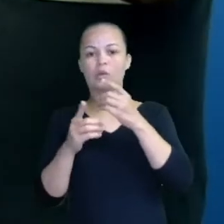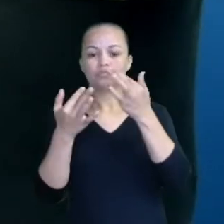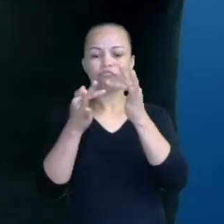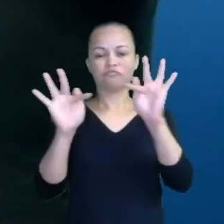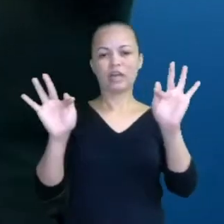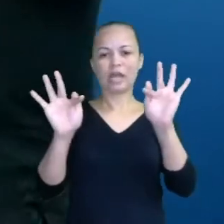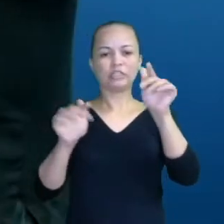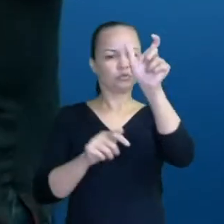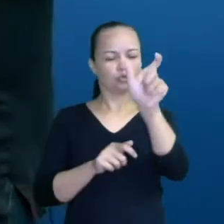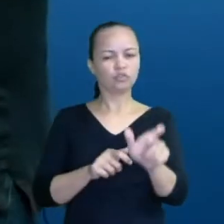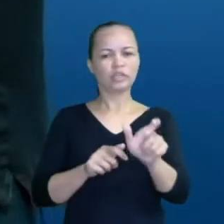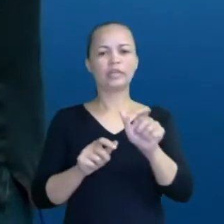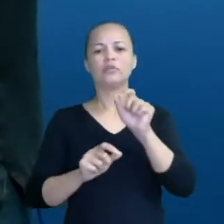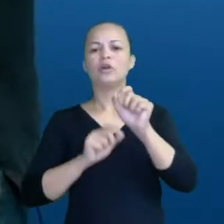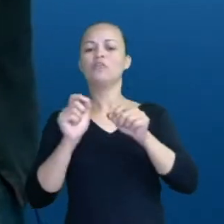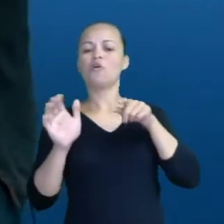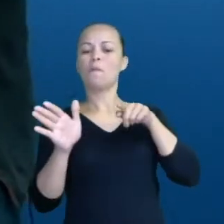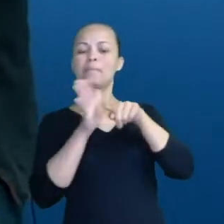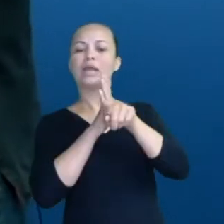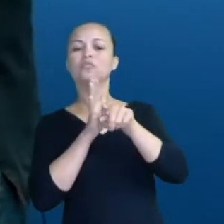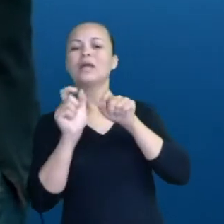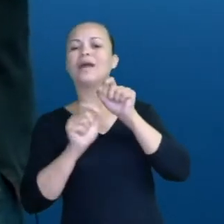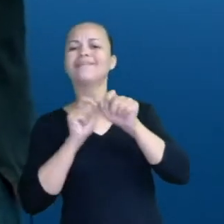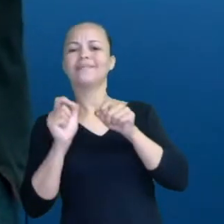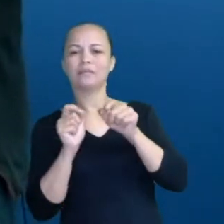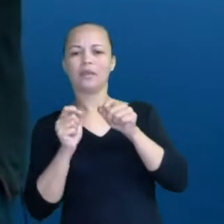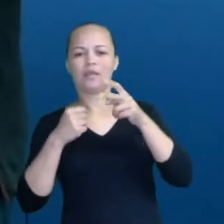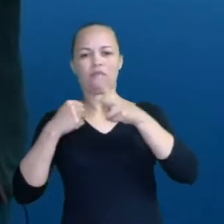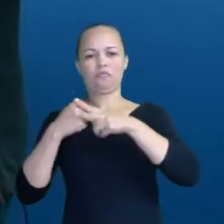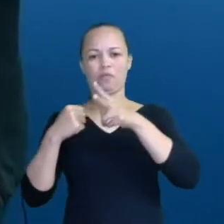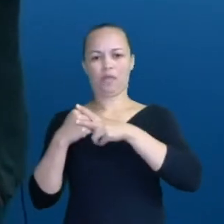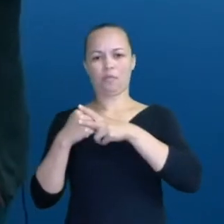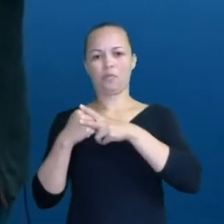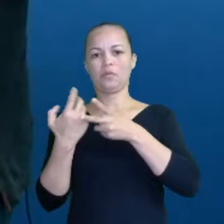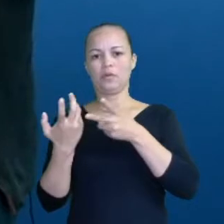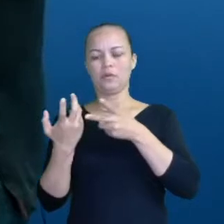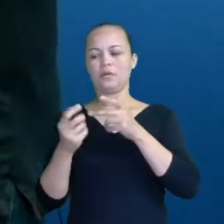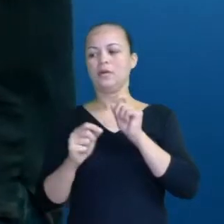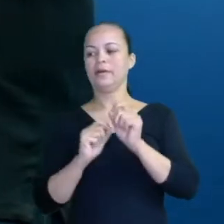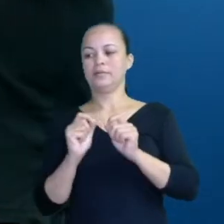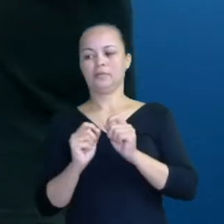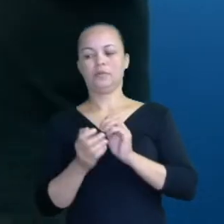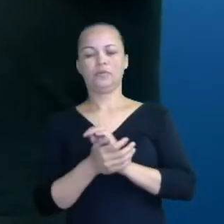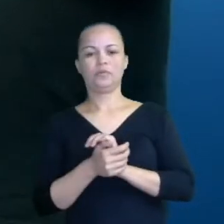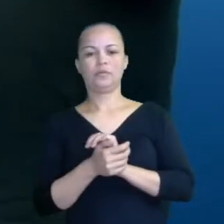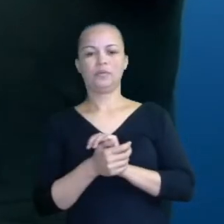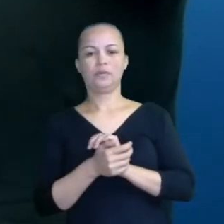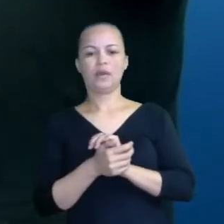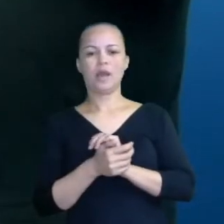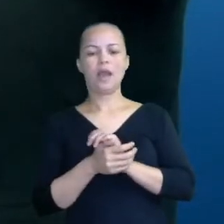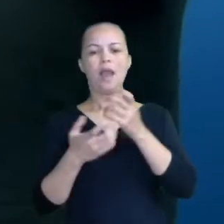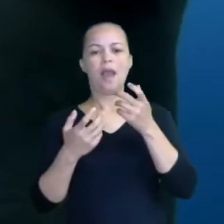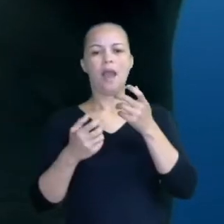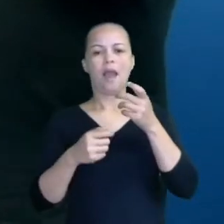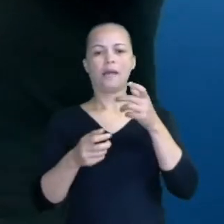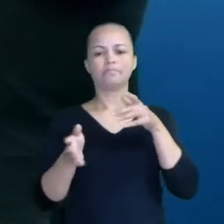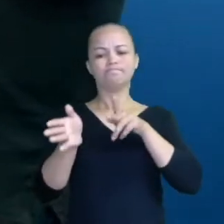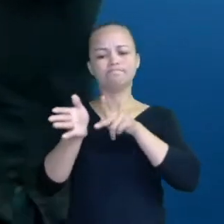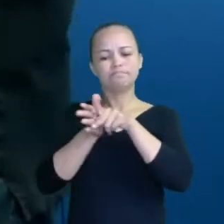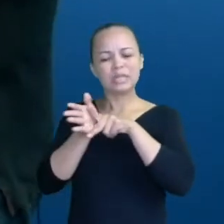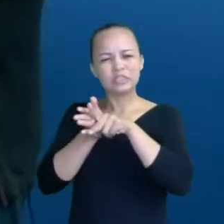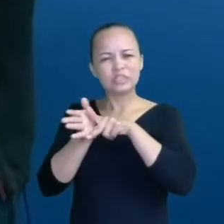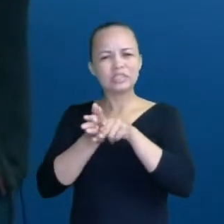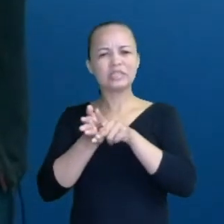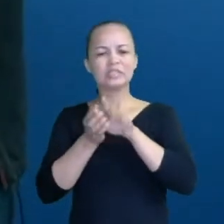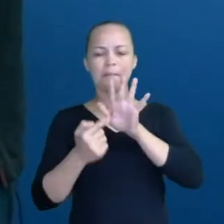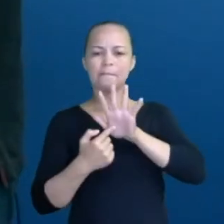frase, eu sempre vou ter que fazer a pergunta quem ao verbo. Ou seja, nessa primeira frase, a pesquisa mostrou